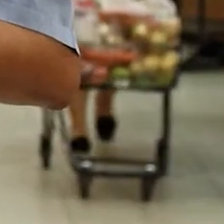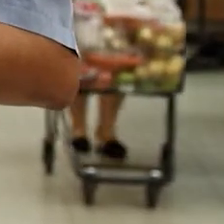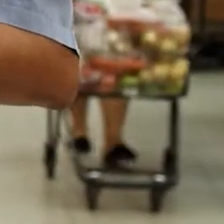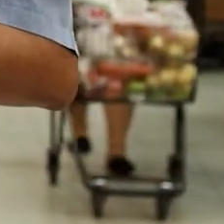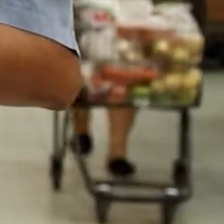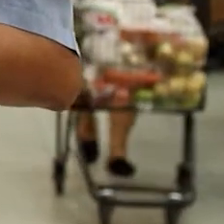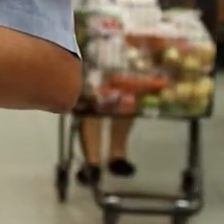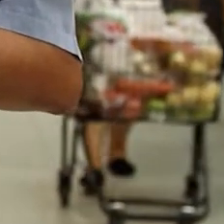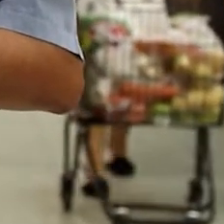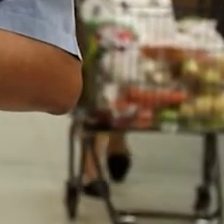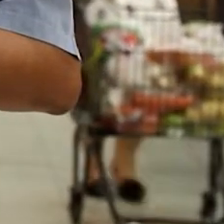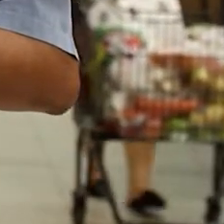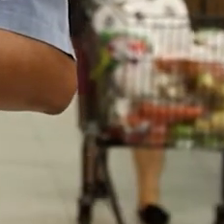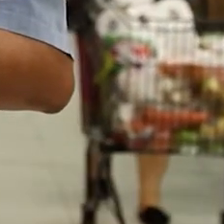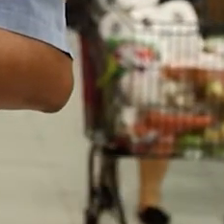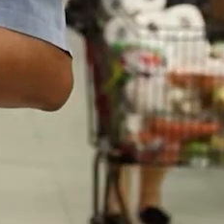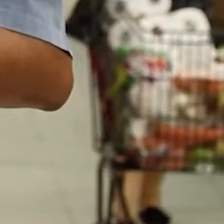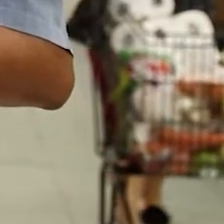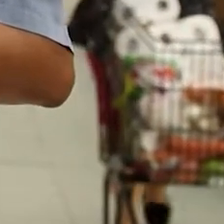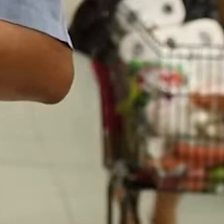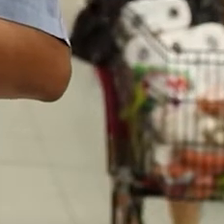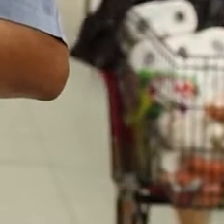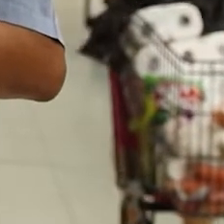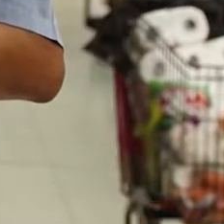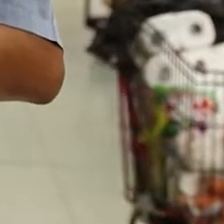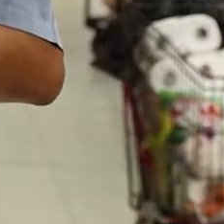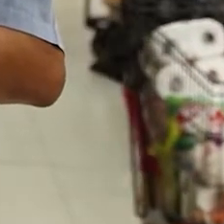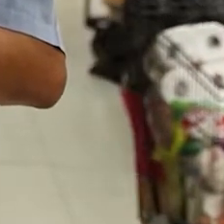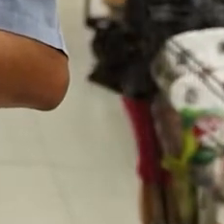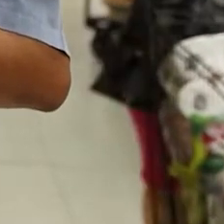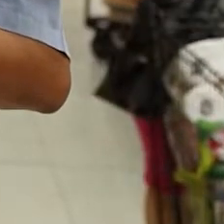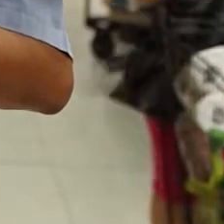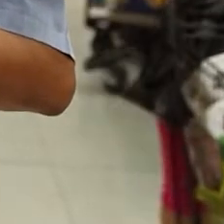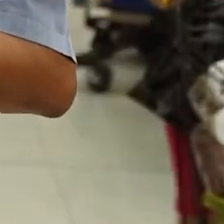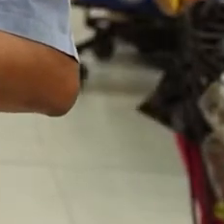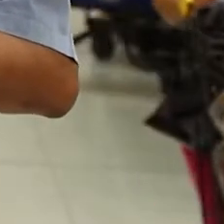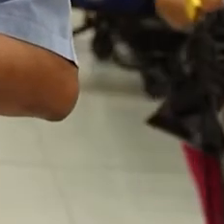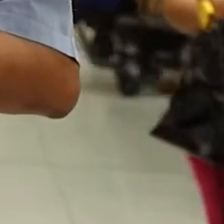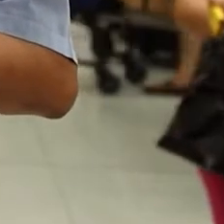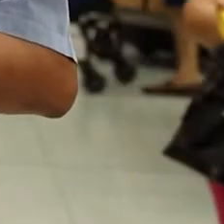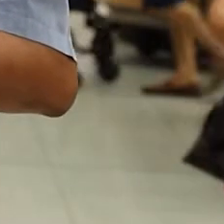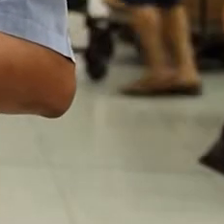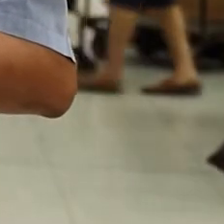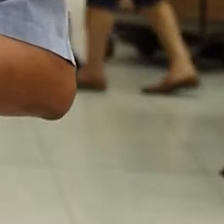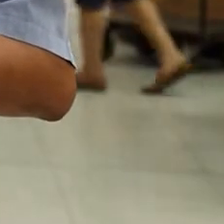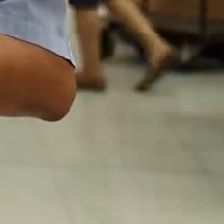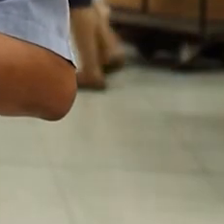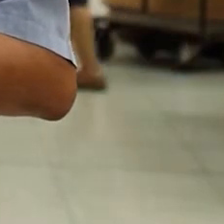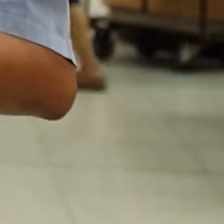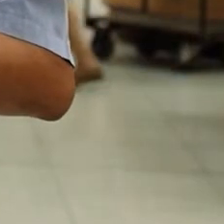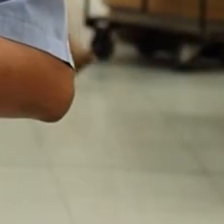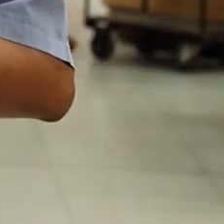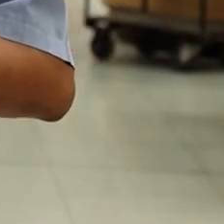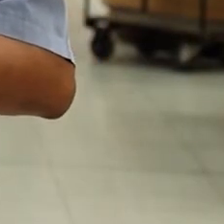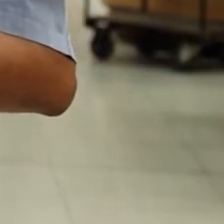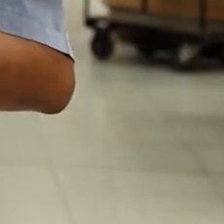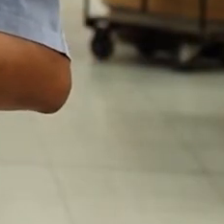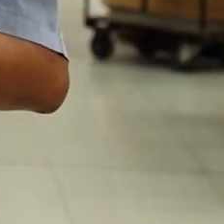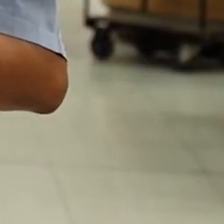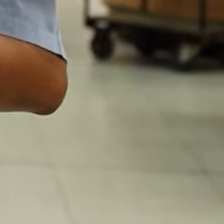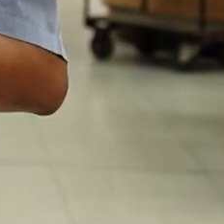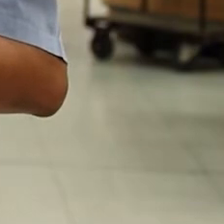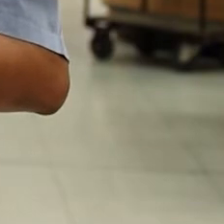do aumento das vendas nesta época do ano por conta do Natal, a expectativa da Associação Brasileira